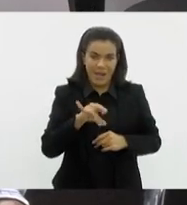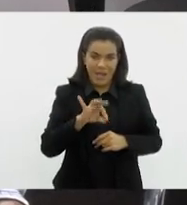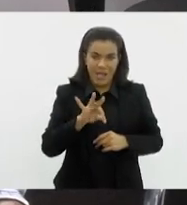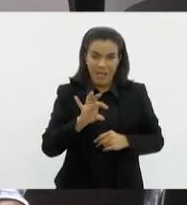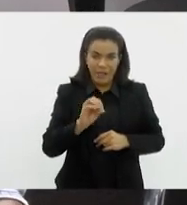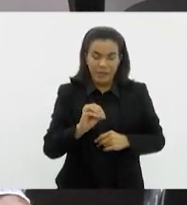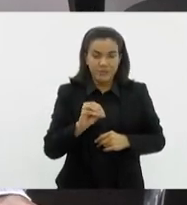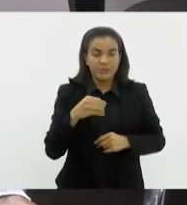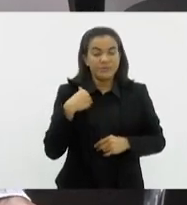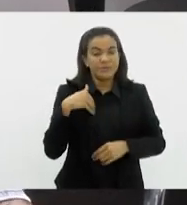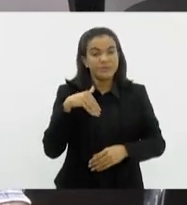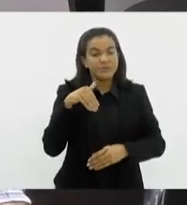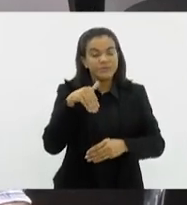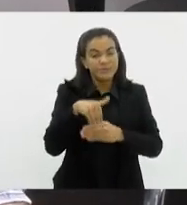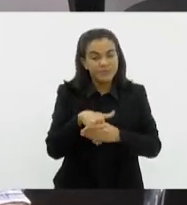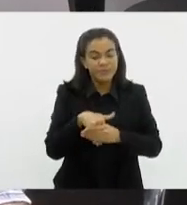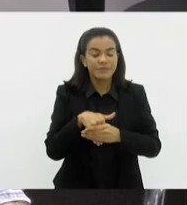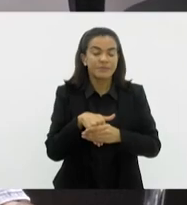forma.